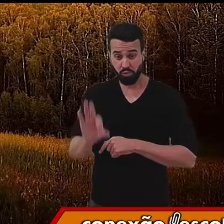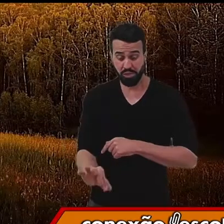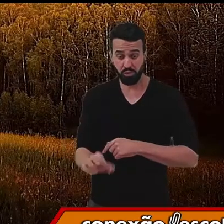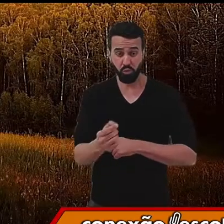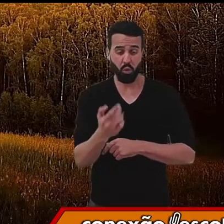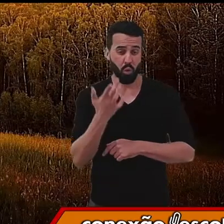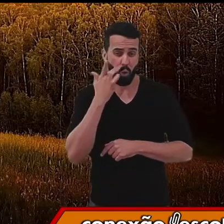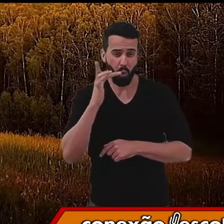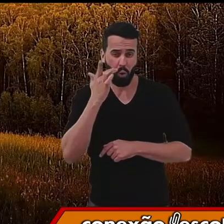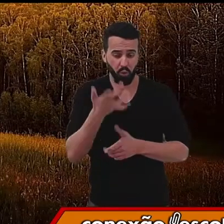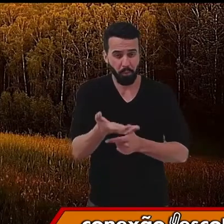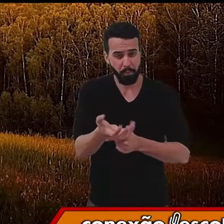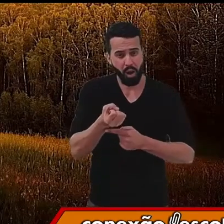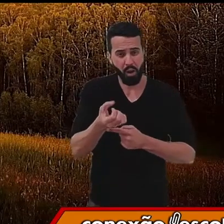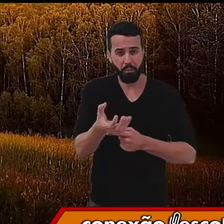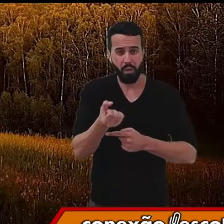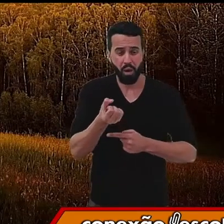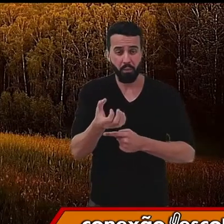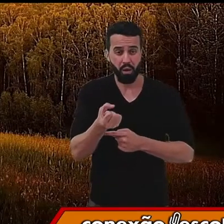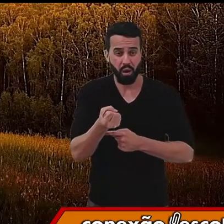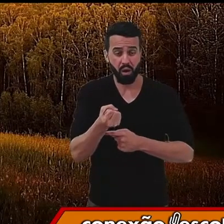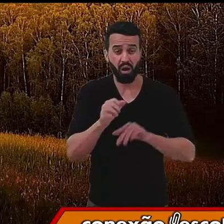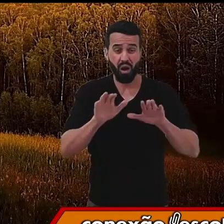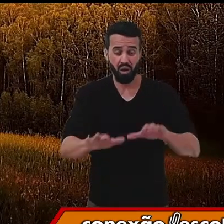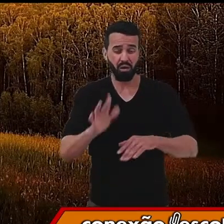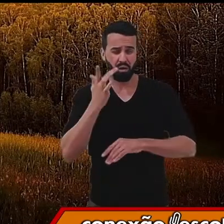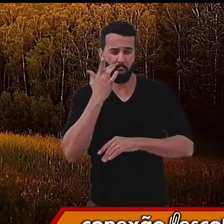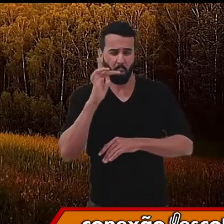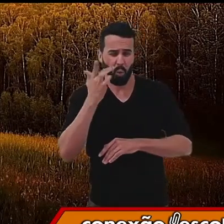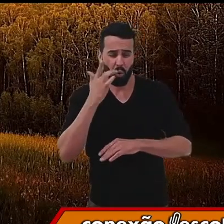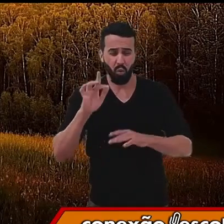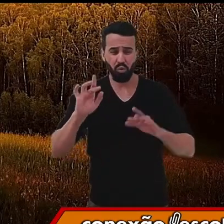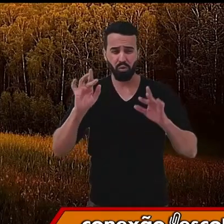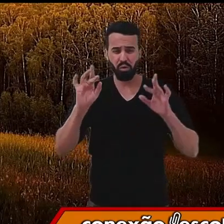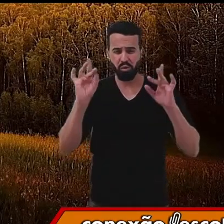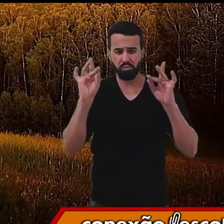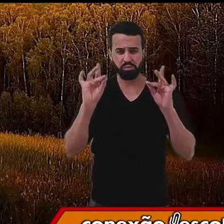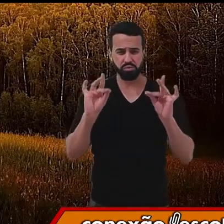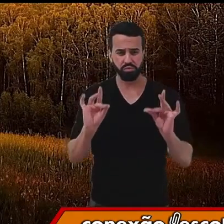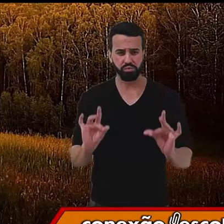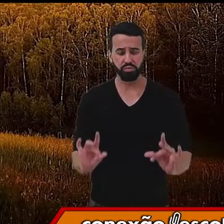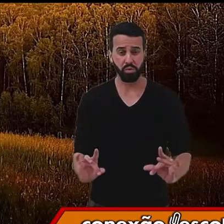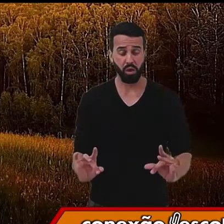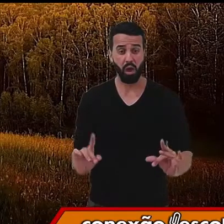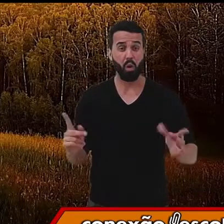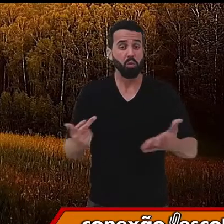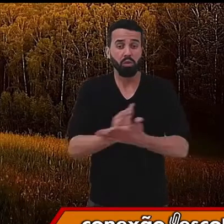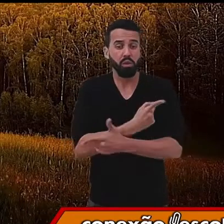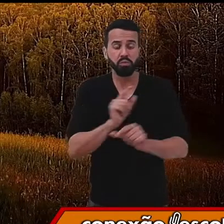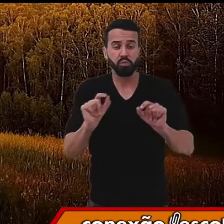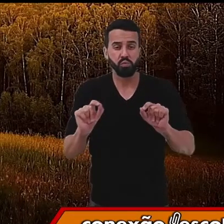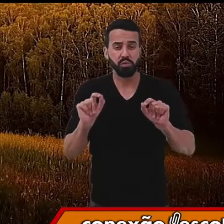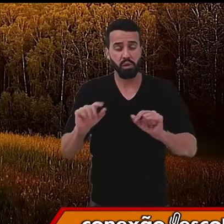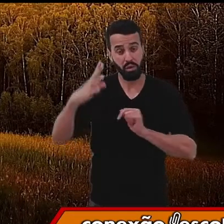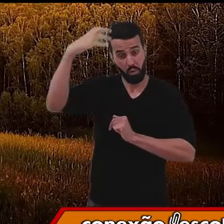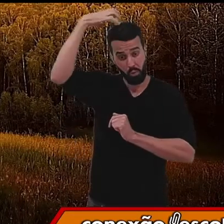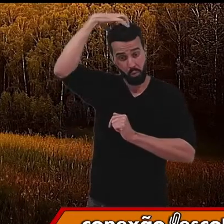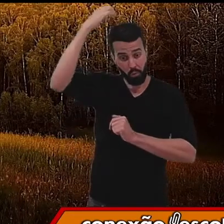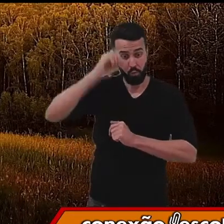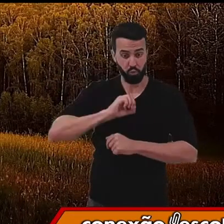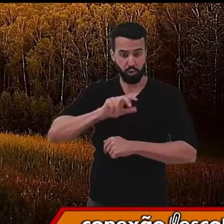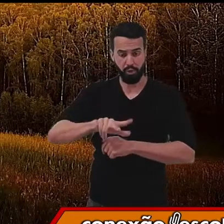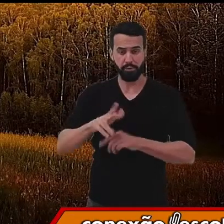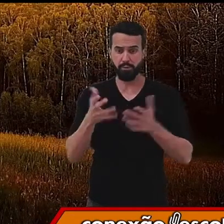ali. Quando a produção do ouro começa a decair, a coroa portuguesa ela não queria saber de